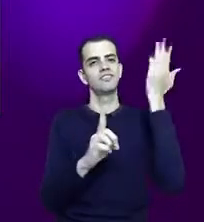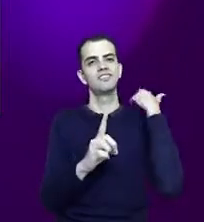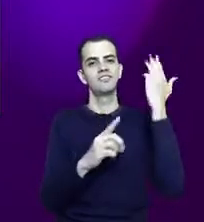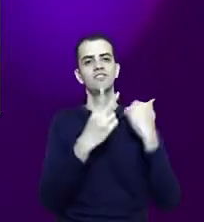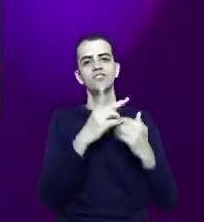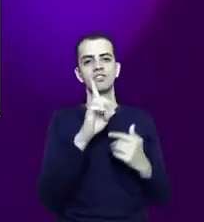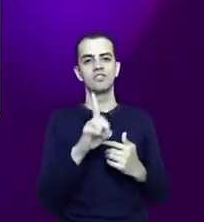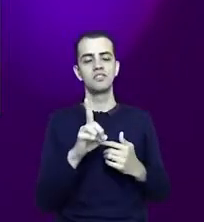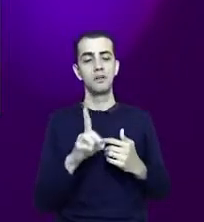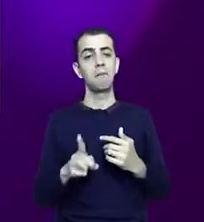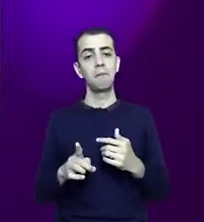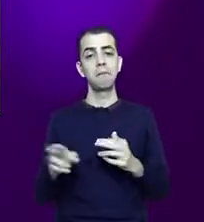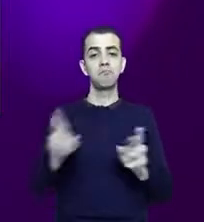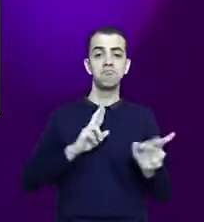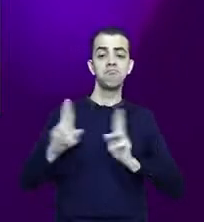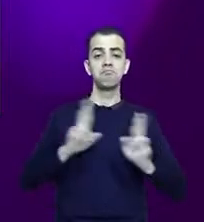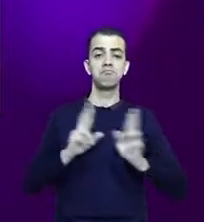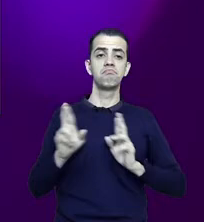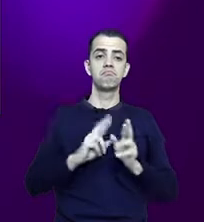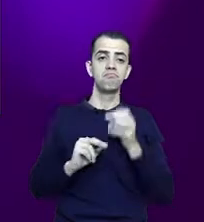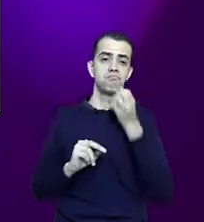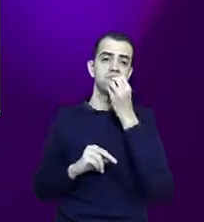obtínhamos resultados relativamente